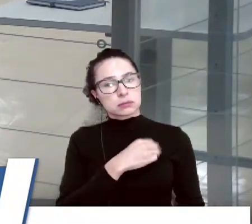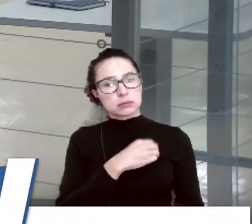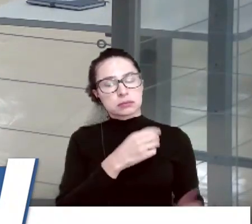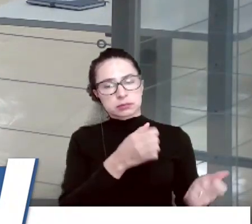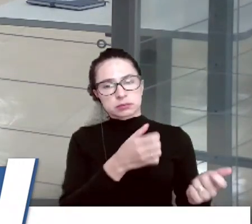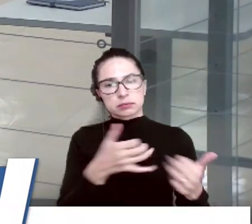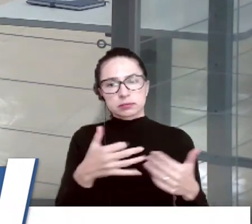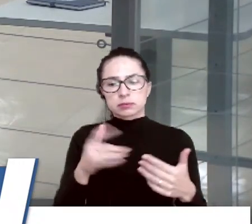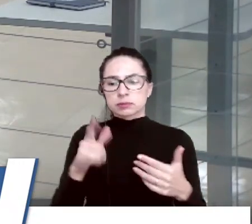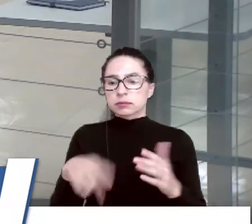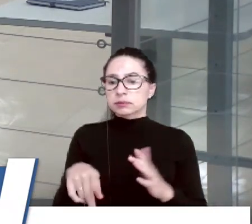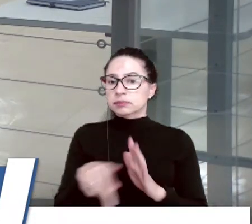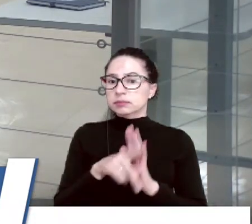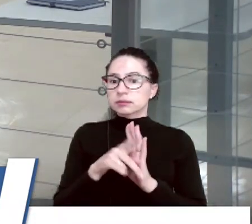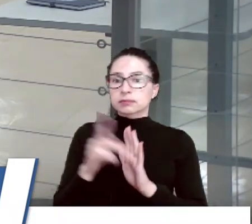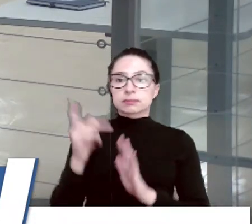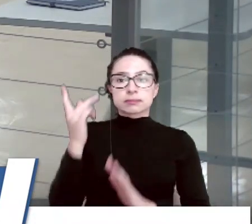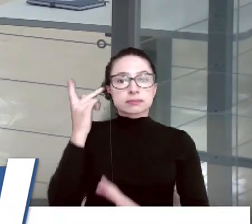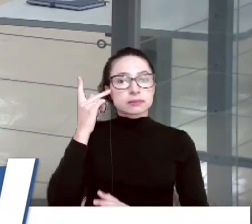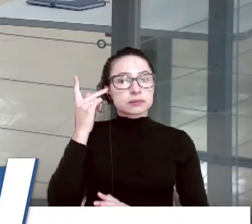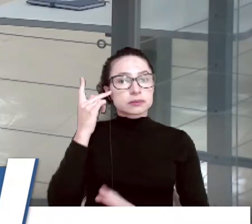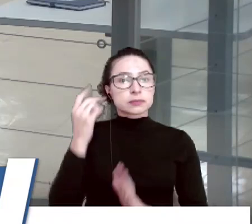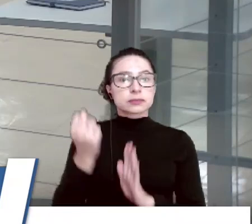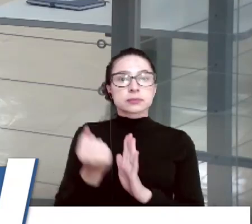um patrimônio de São Paulo.